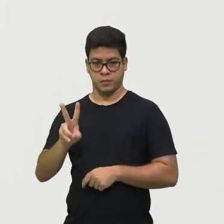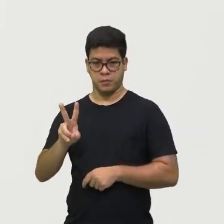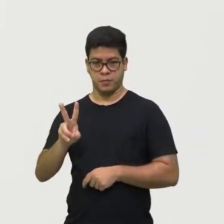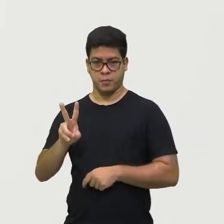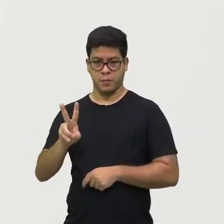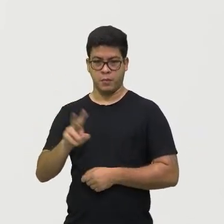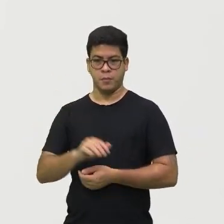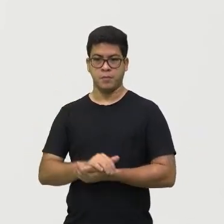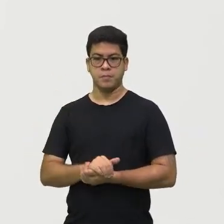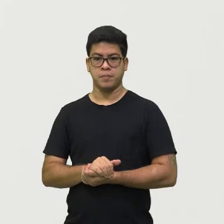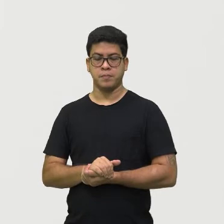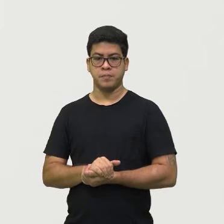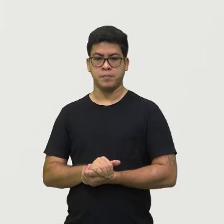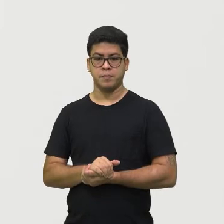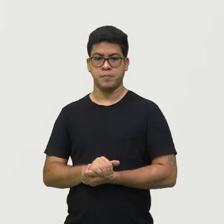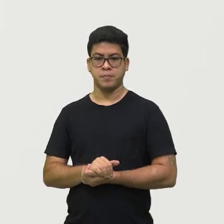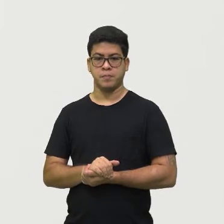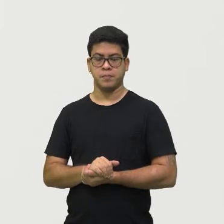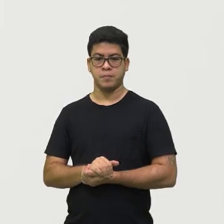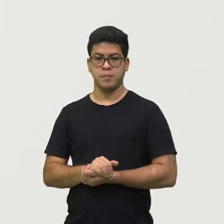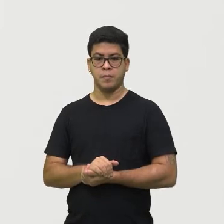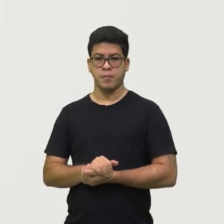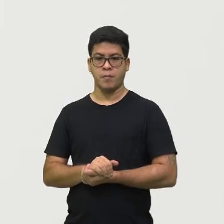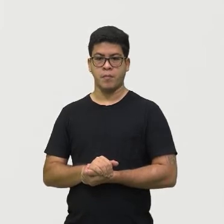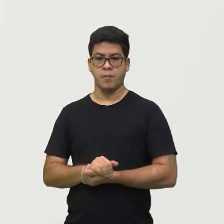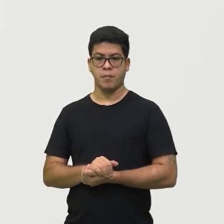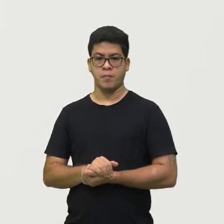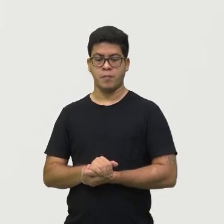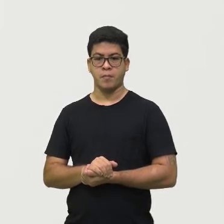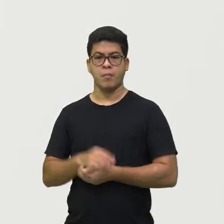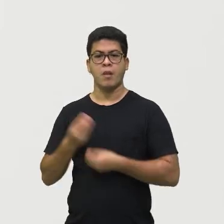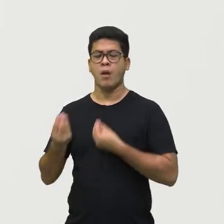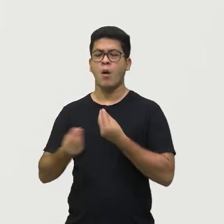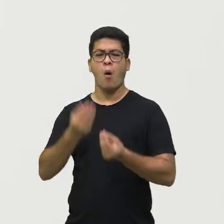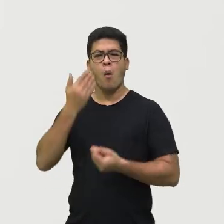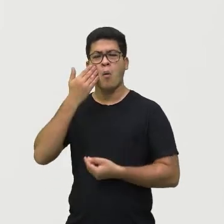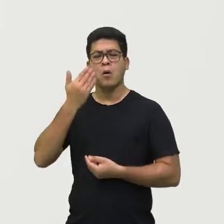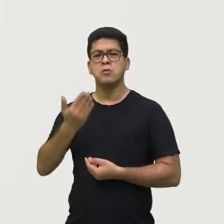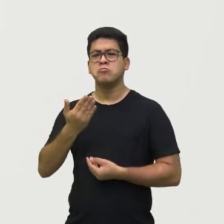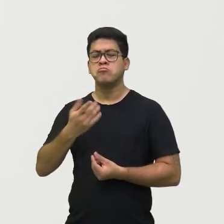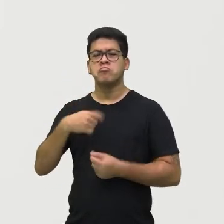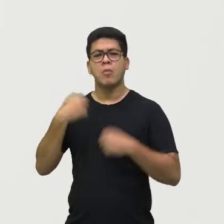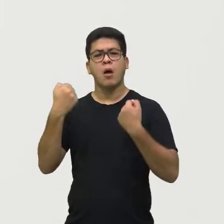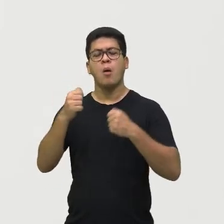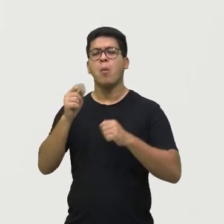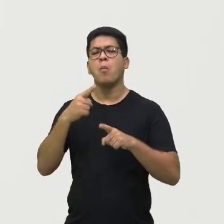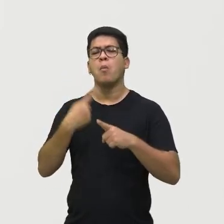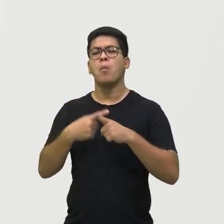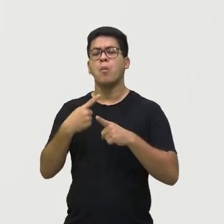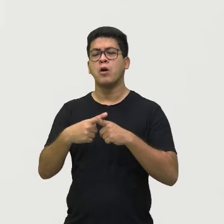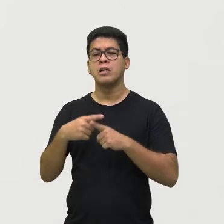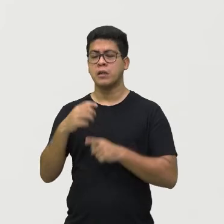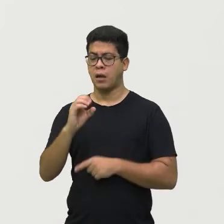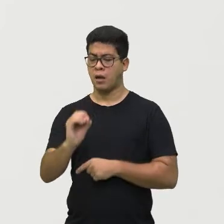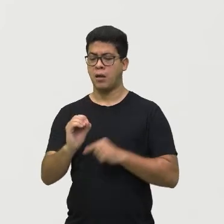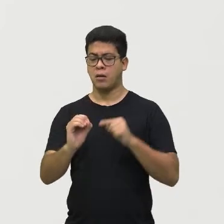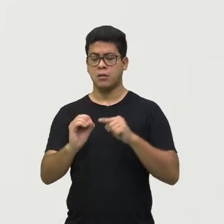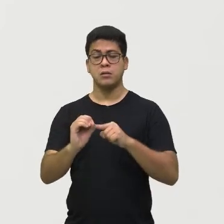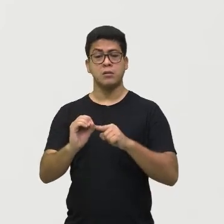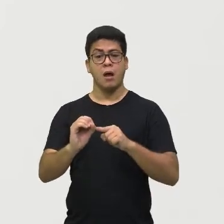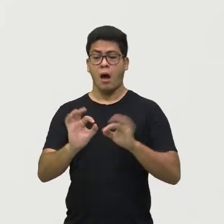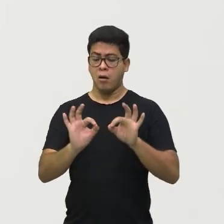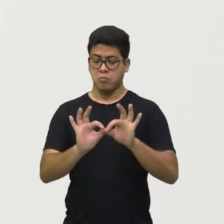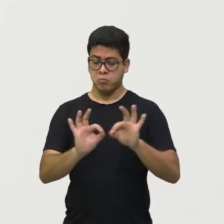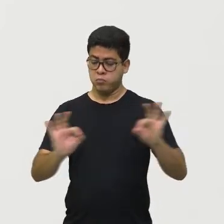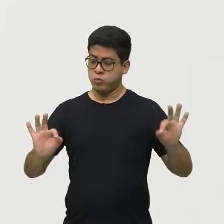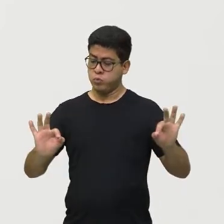o VC, gente, é 0. Veja só, por que o VC tem potencial 0? Porque ele está à mesma